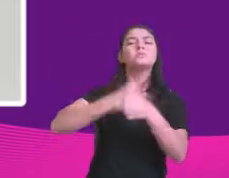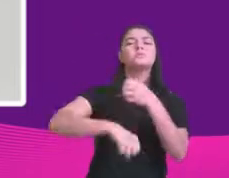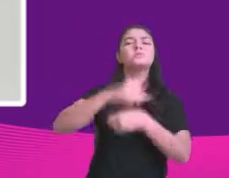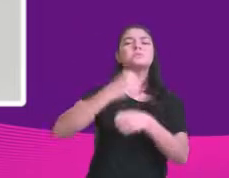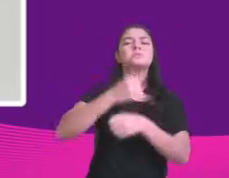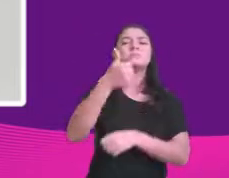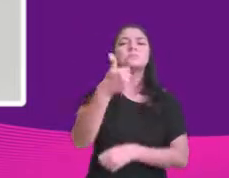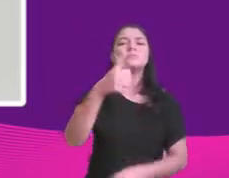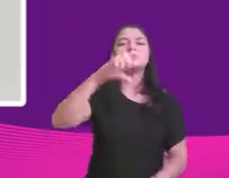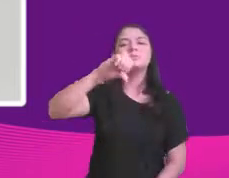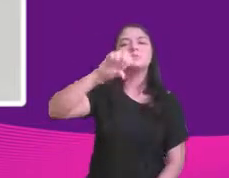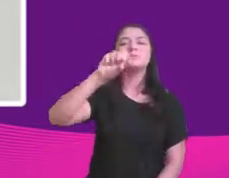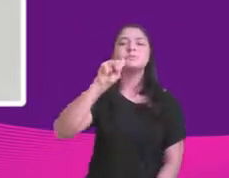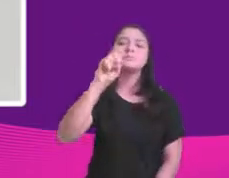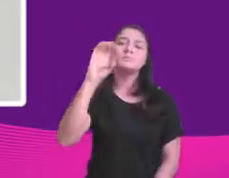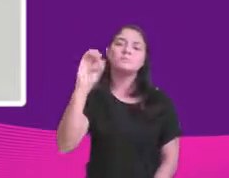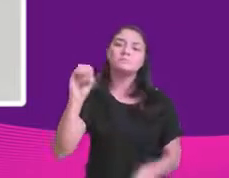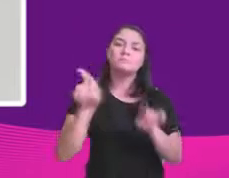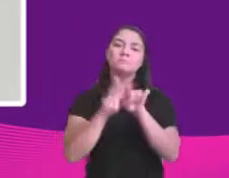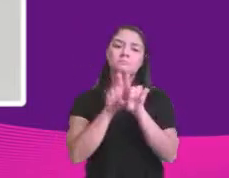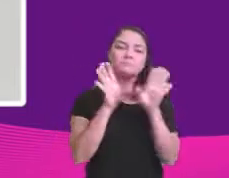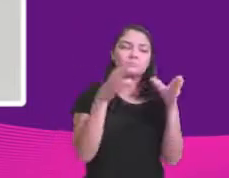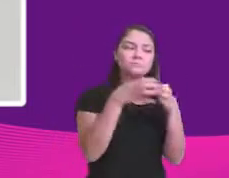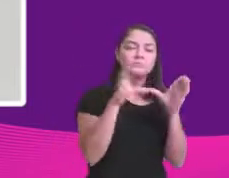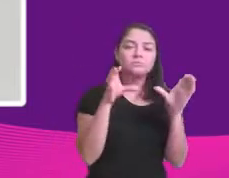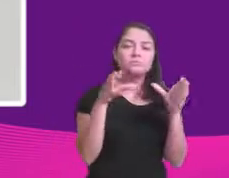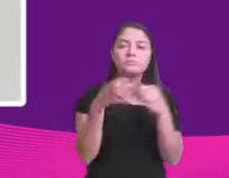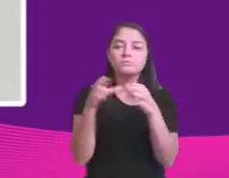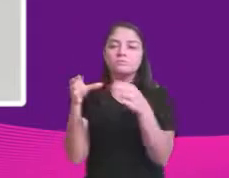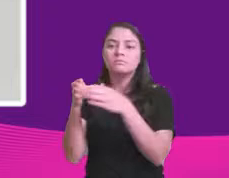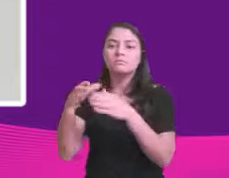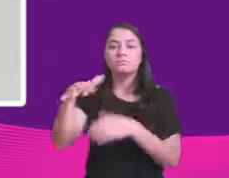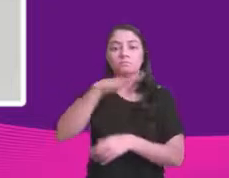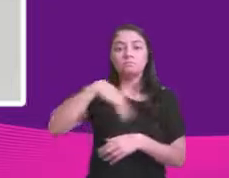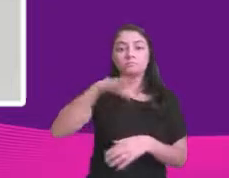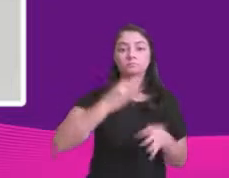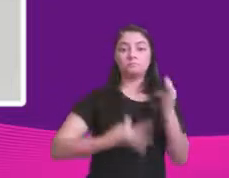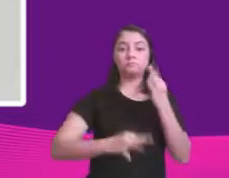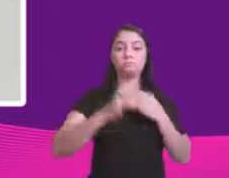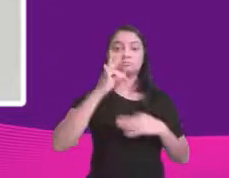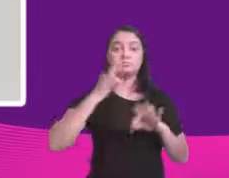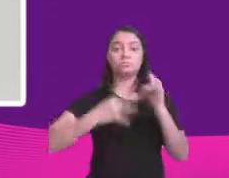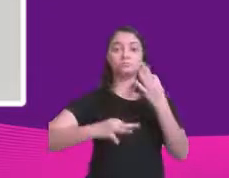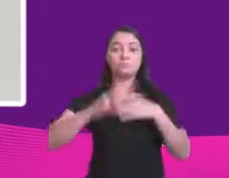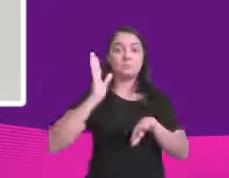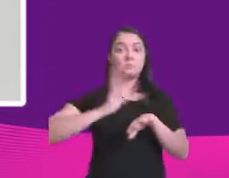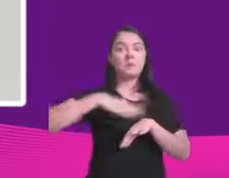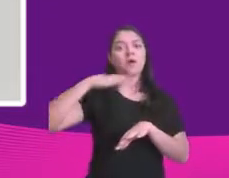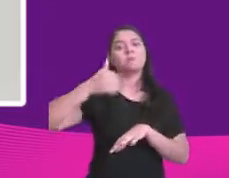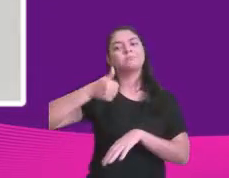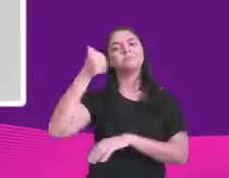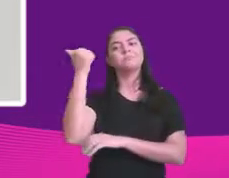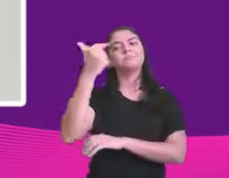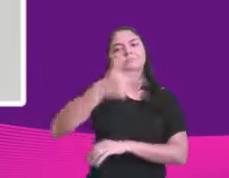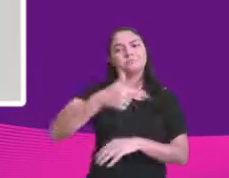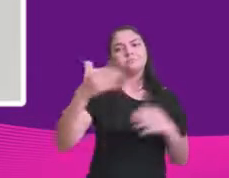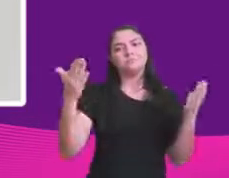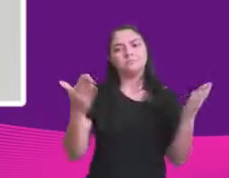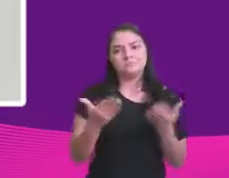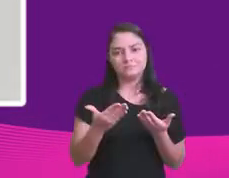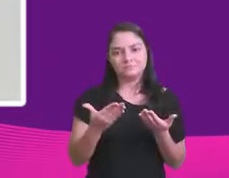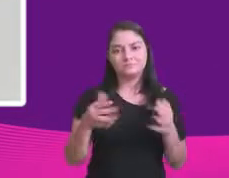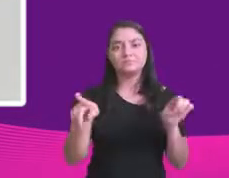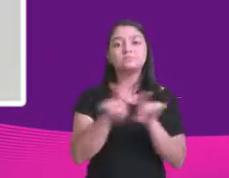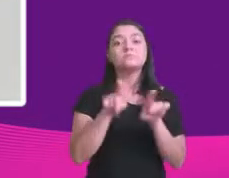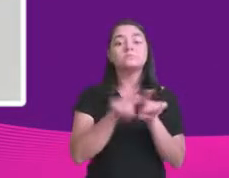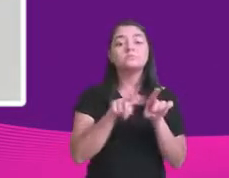realmente, as equipes e os centros de tratamento estão muito mais preparados que antigamente. Qual seria a droga ideal?